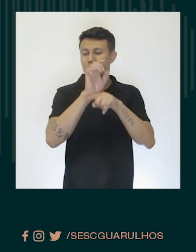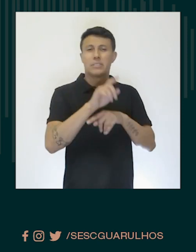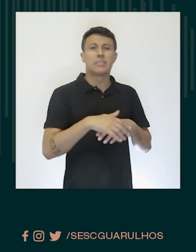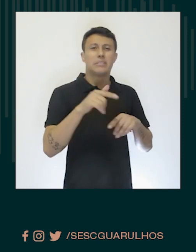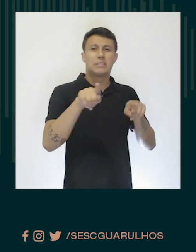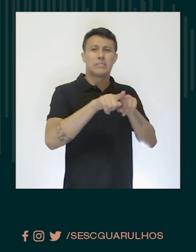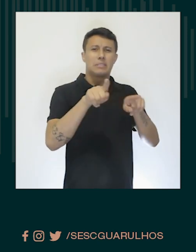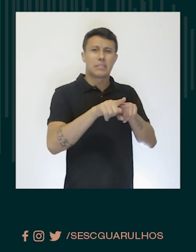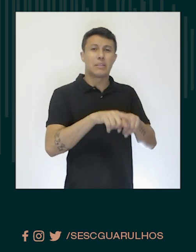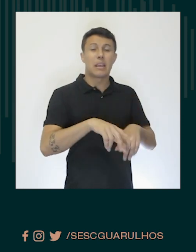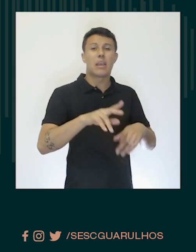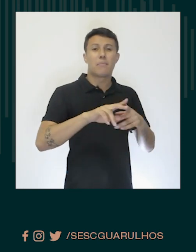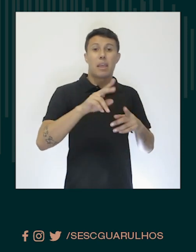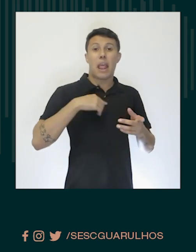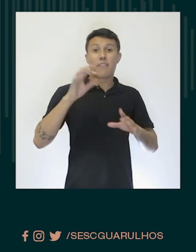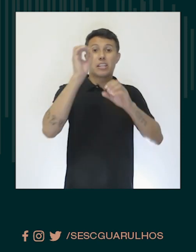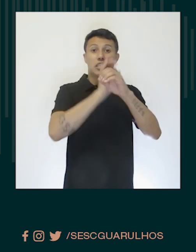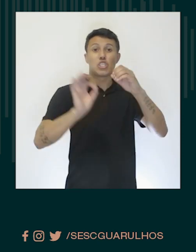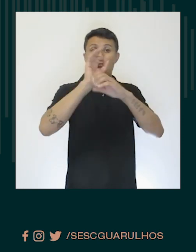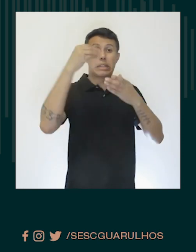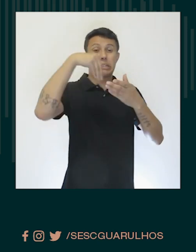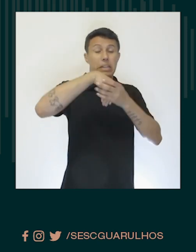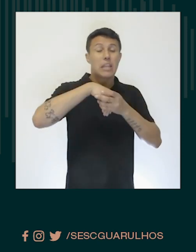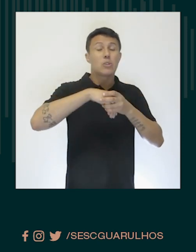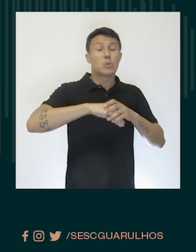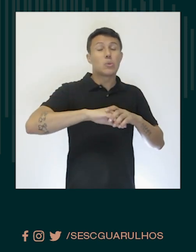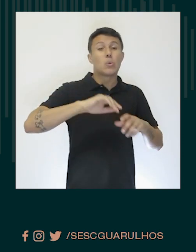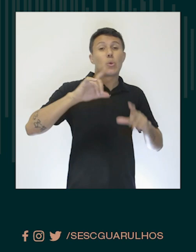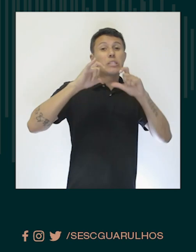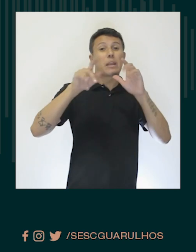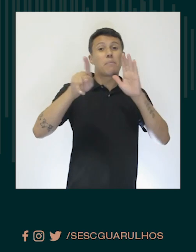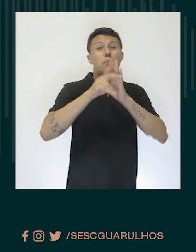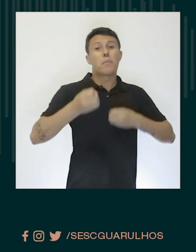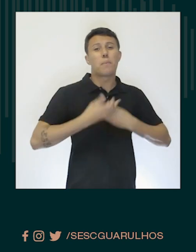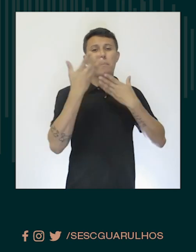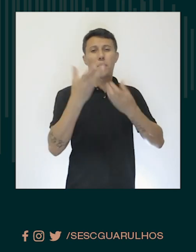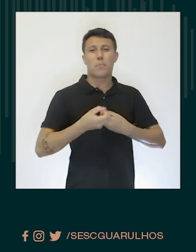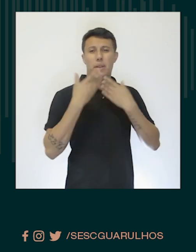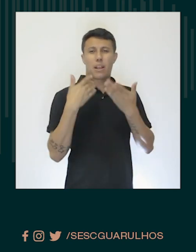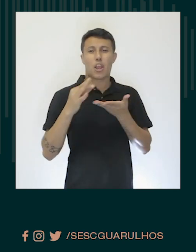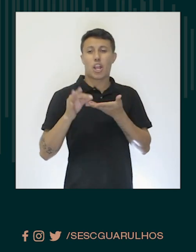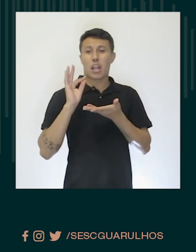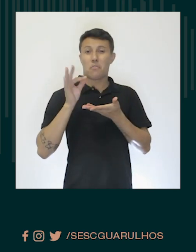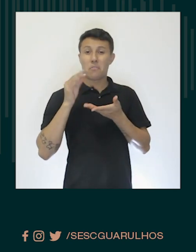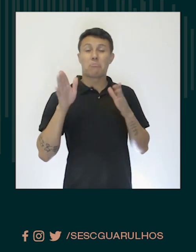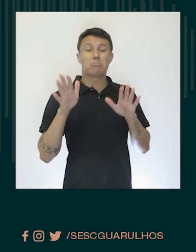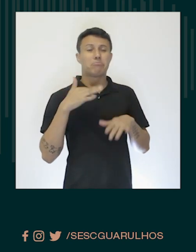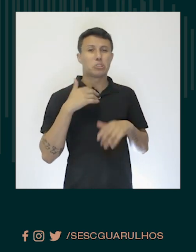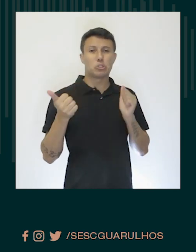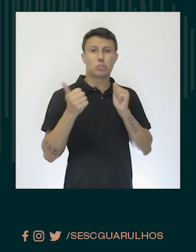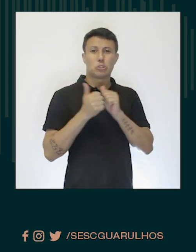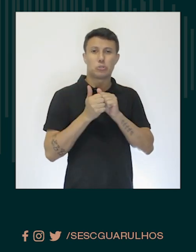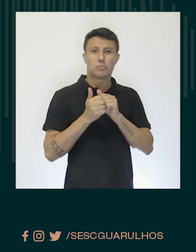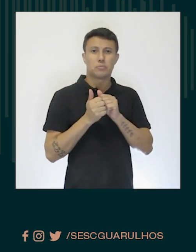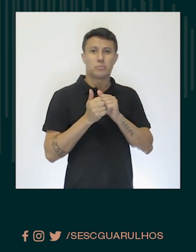no Stories do Instagram, de poesia. E aí ela gosta de café também, então ela fez uma collab